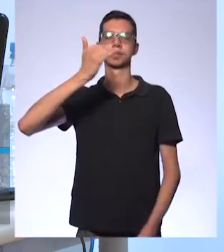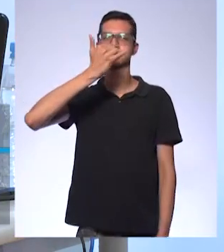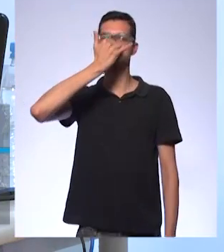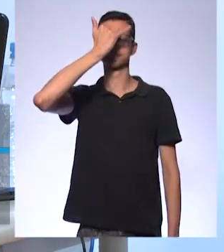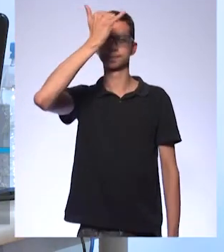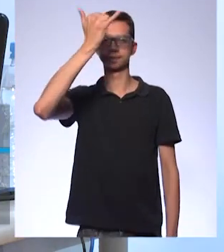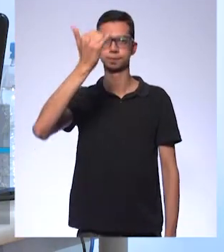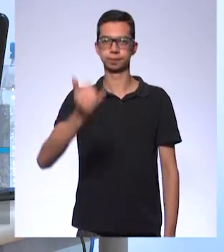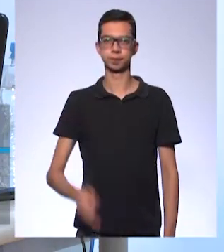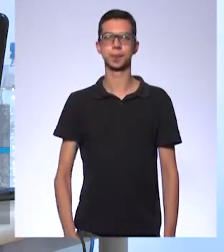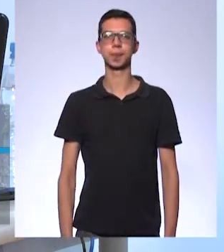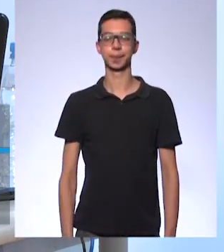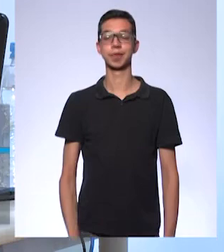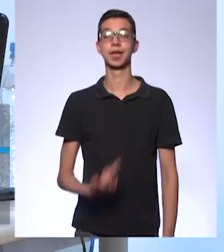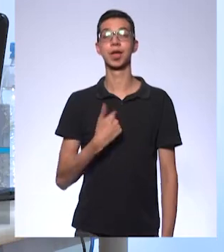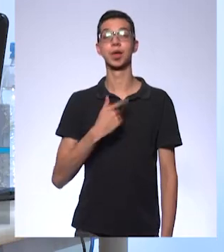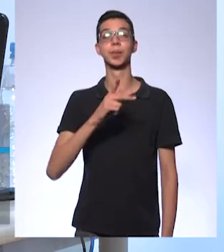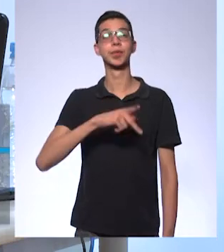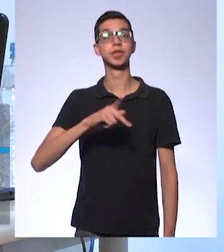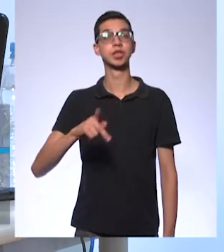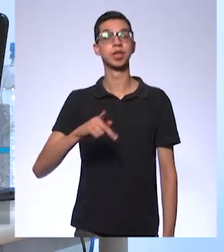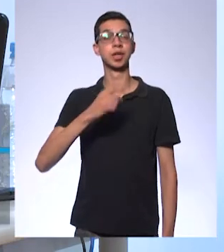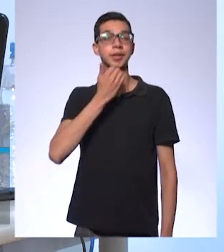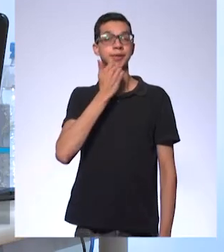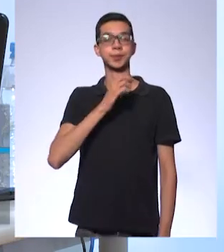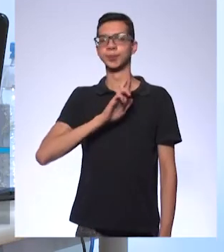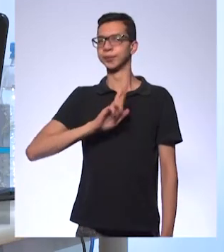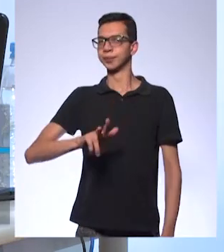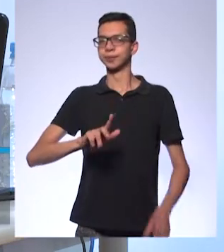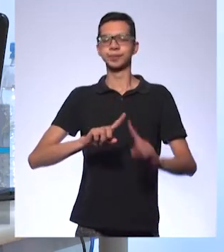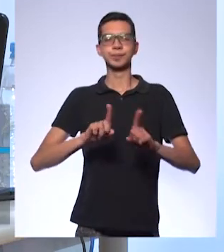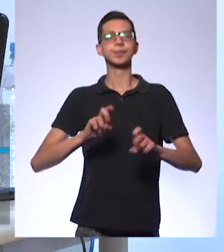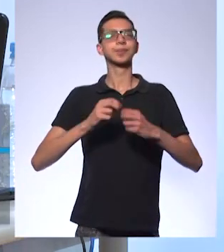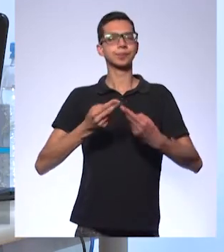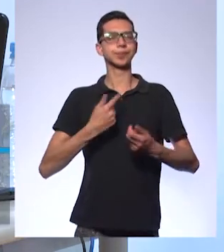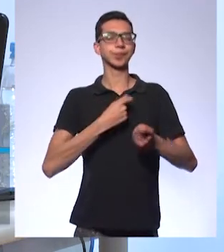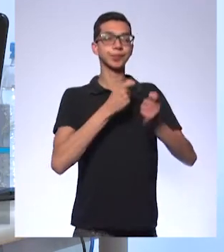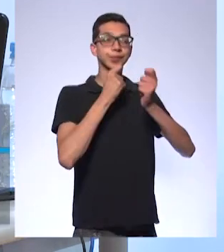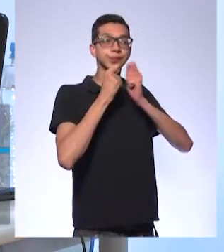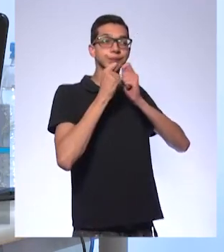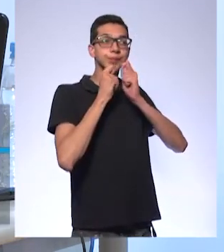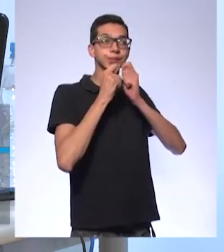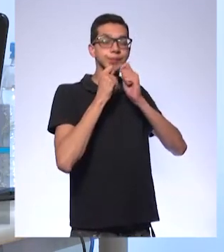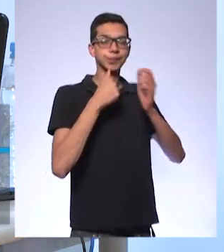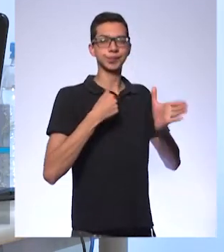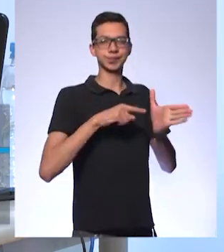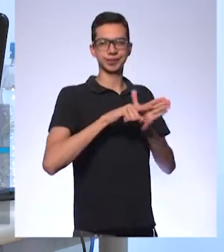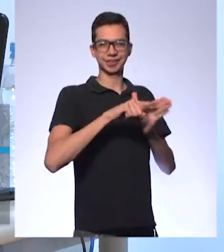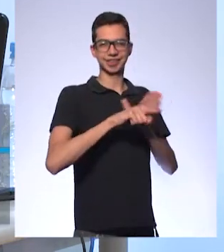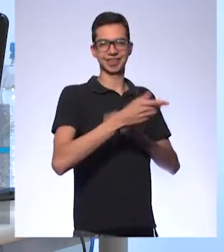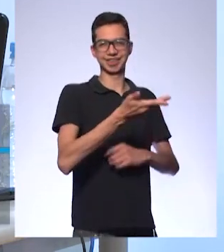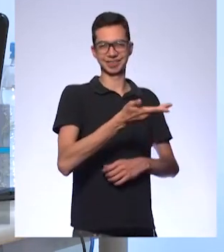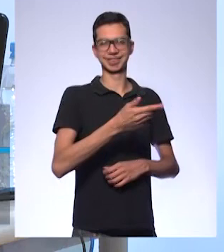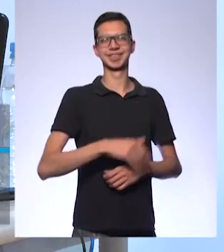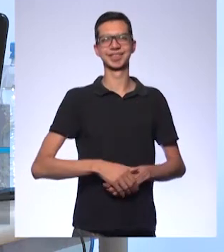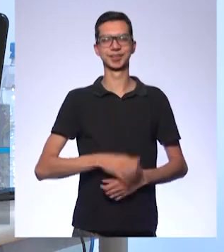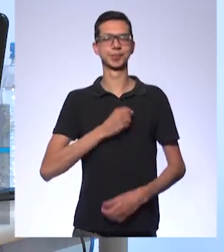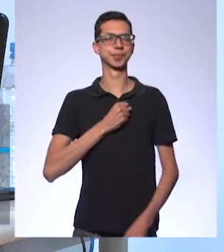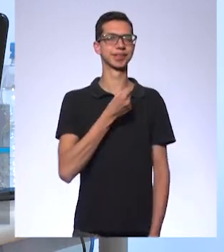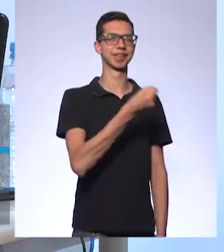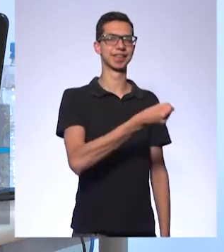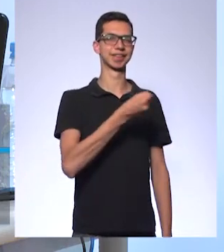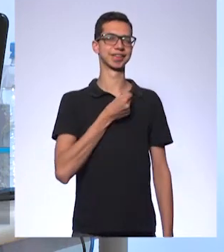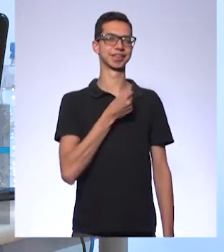aqui, eu não sou professora de ciências, por isso que eu a trouxe, que eu estou entrevistando. Eu tenho uma sensação de que, às vezes, a gente tem